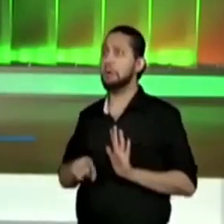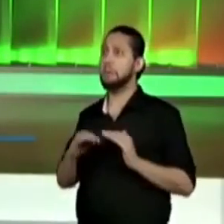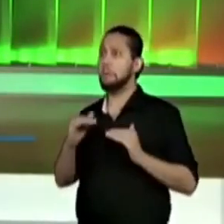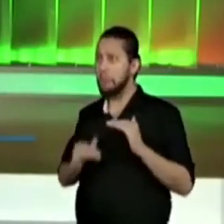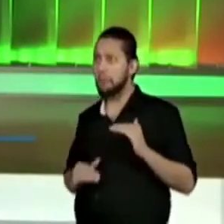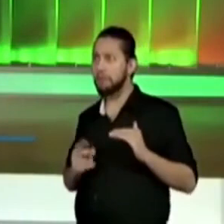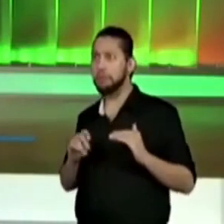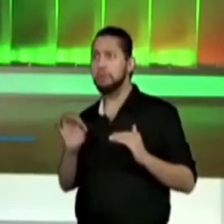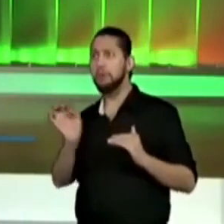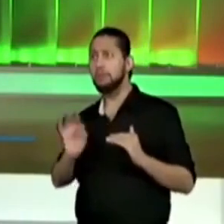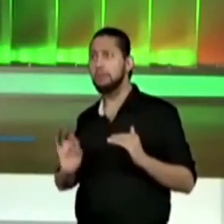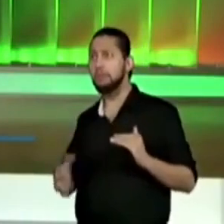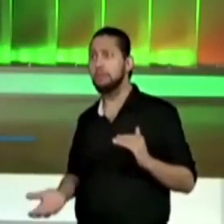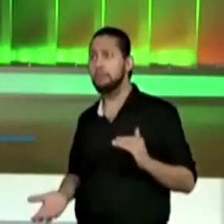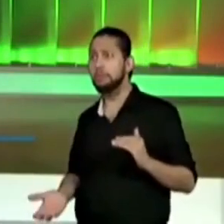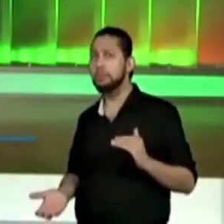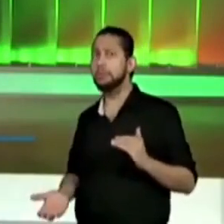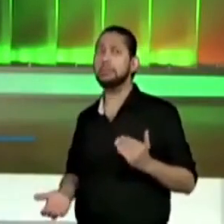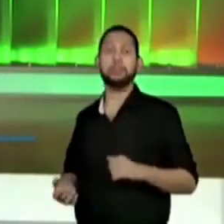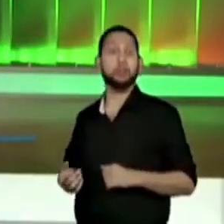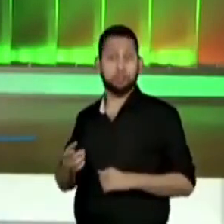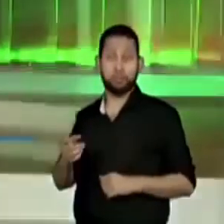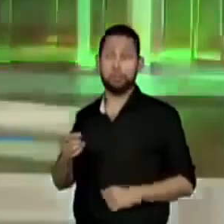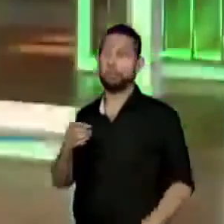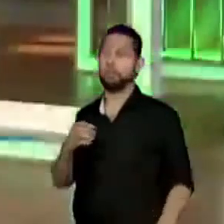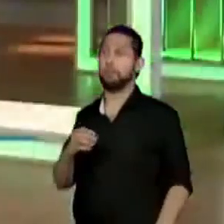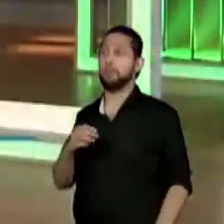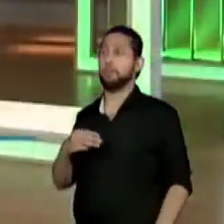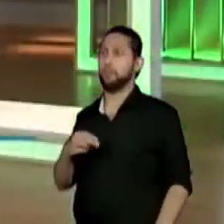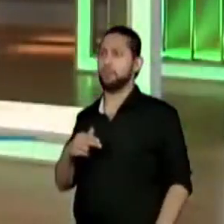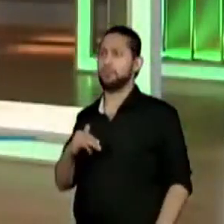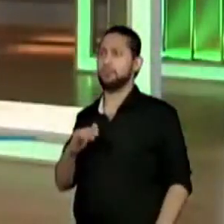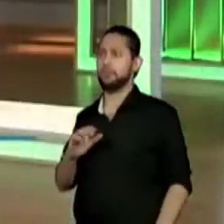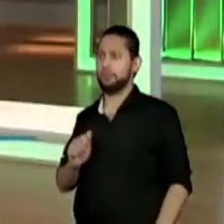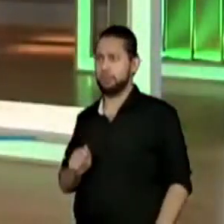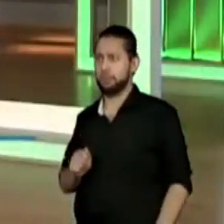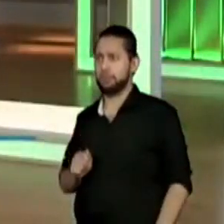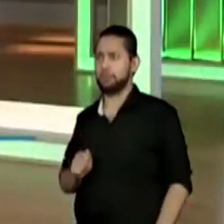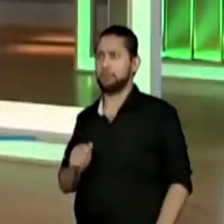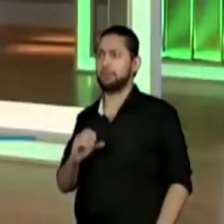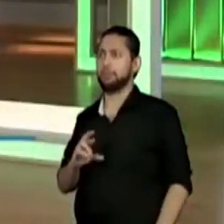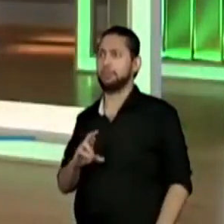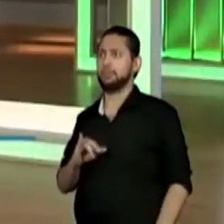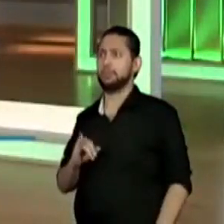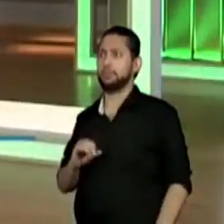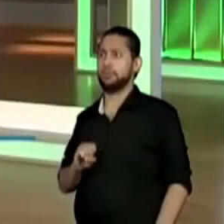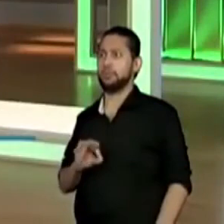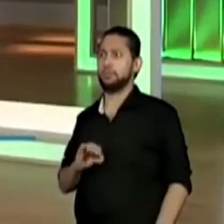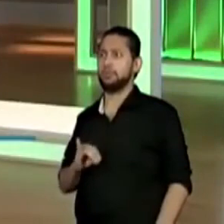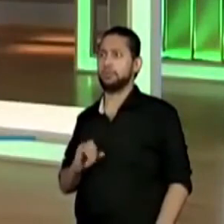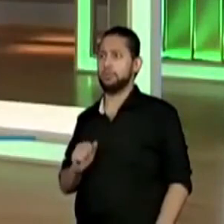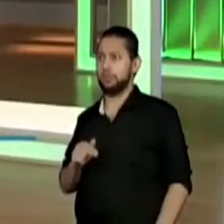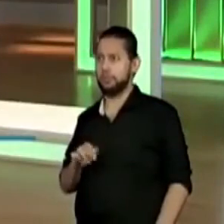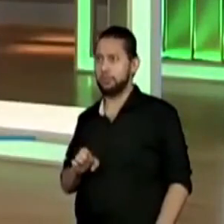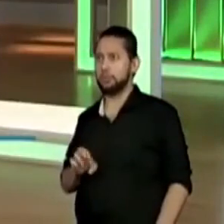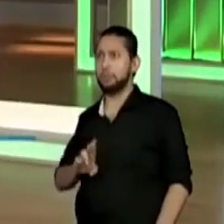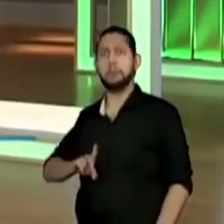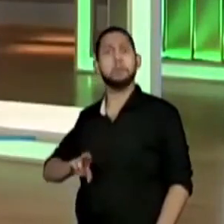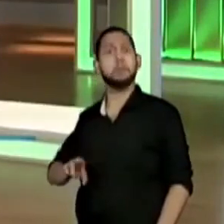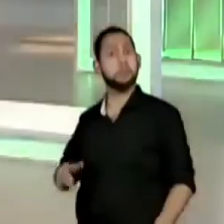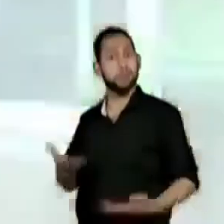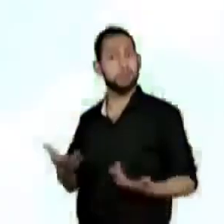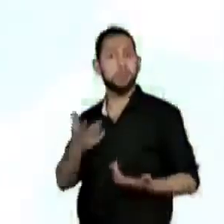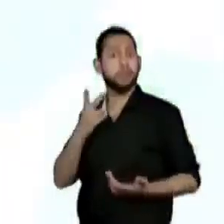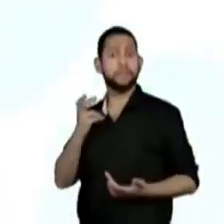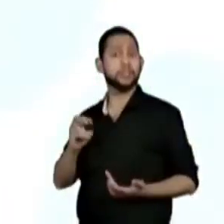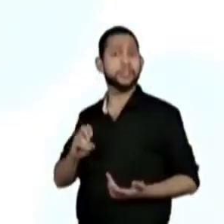professora Cristiane professora Mônica todo mundo disse mais de 20 vamos lá quem